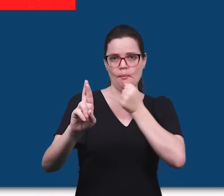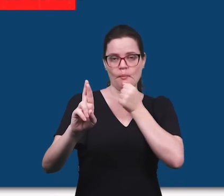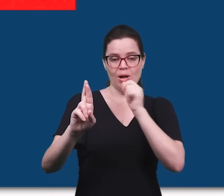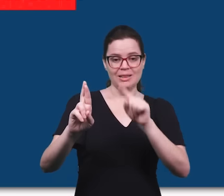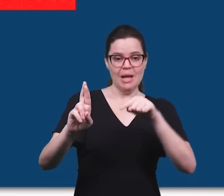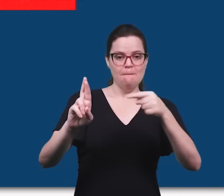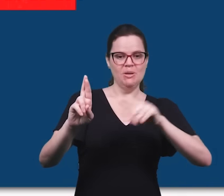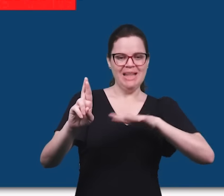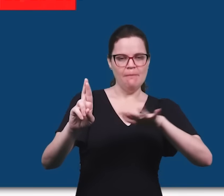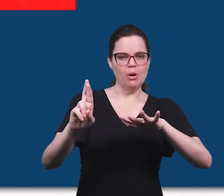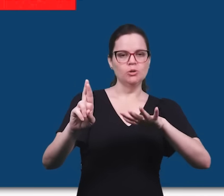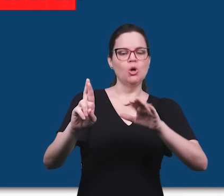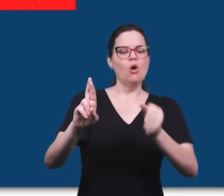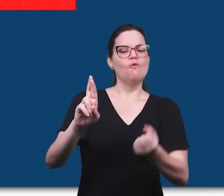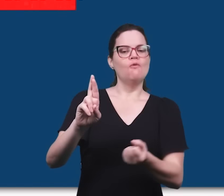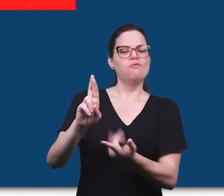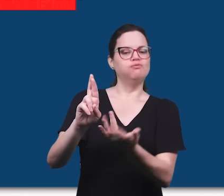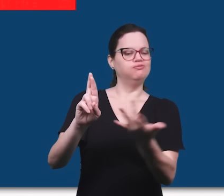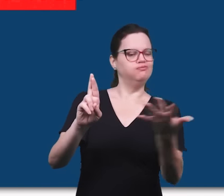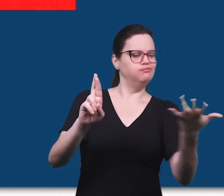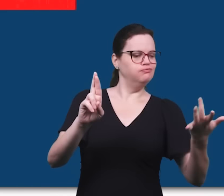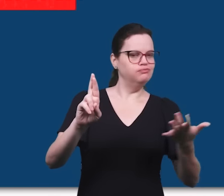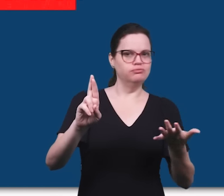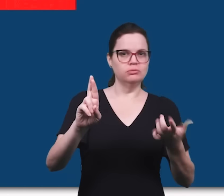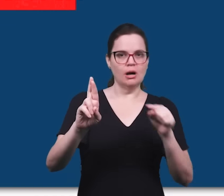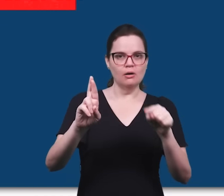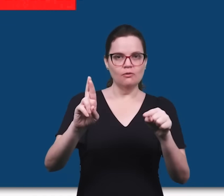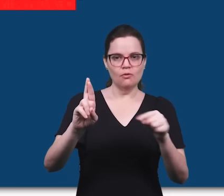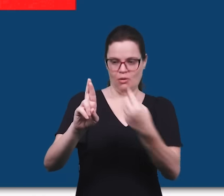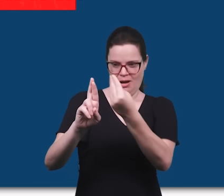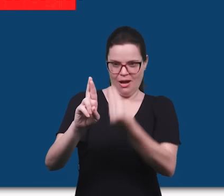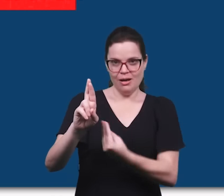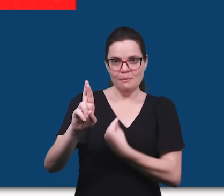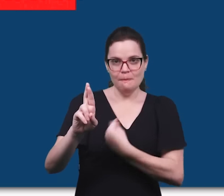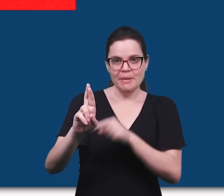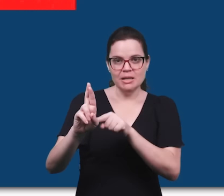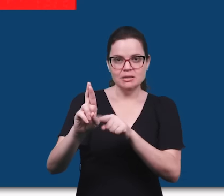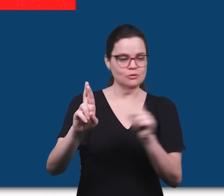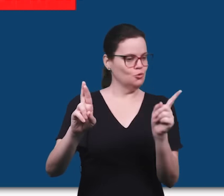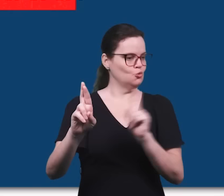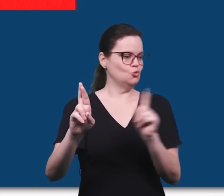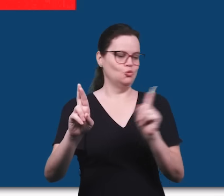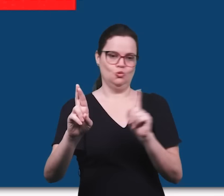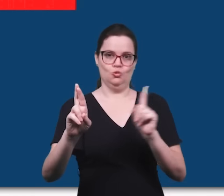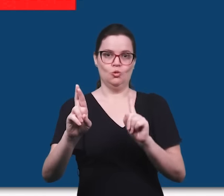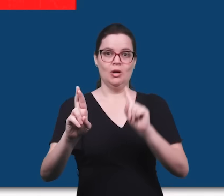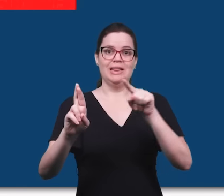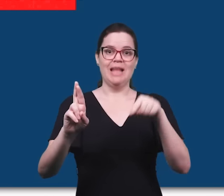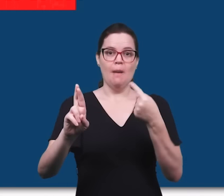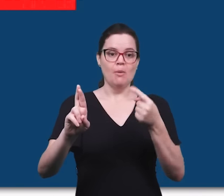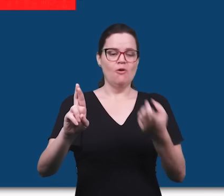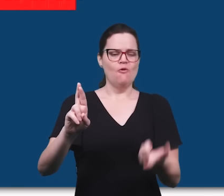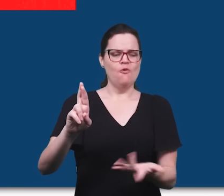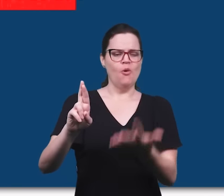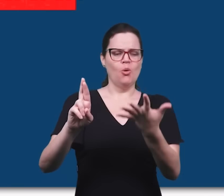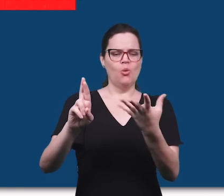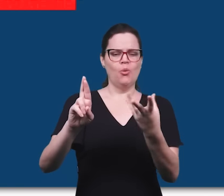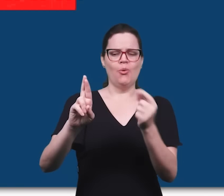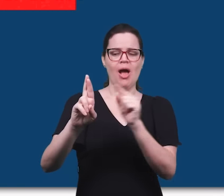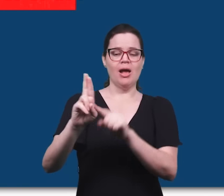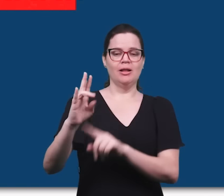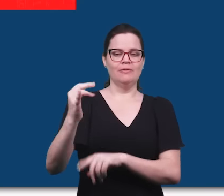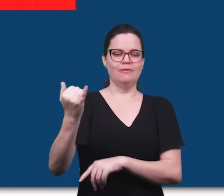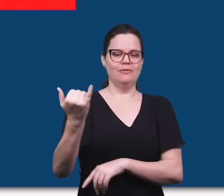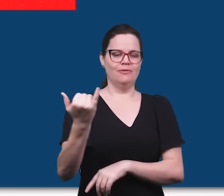E depois do terremoto um fogo. Porém também o Senhor não estava no fogo. E depois do fogo uma voz